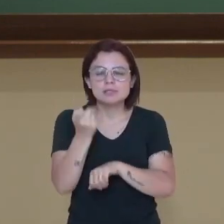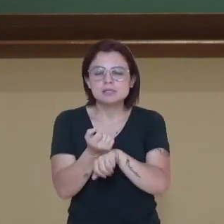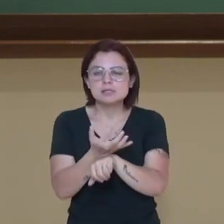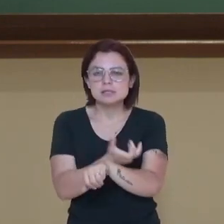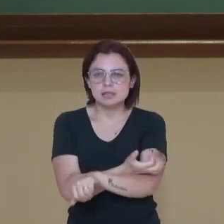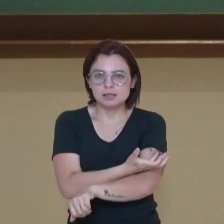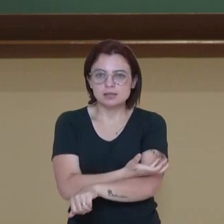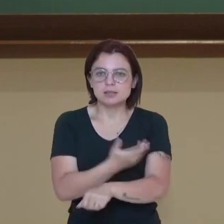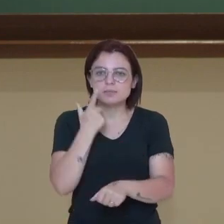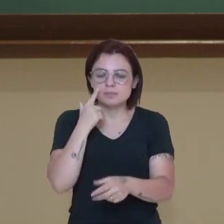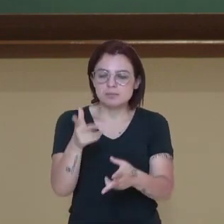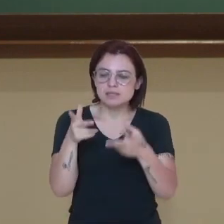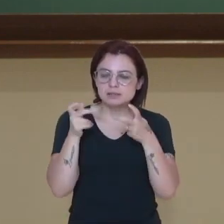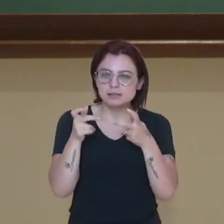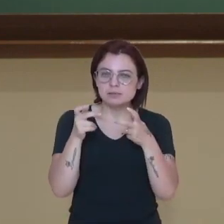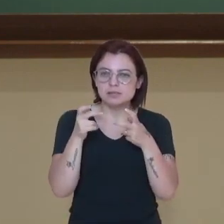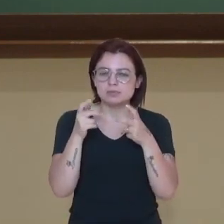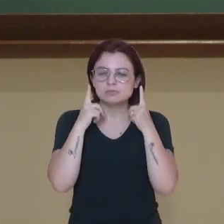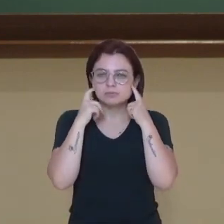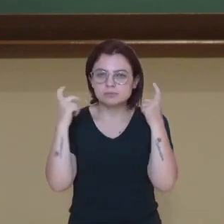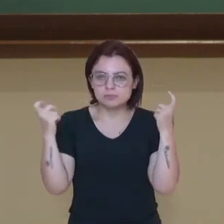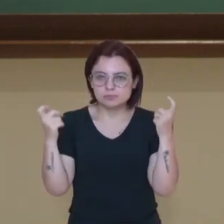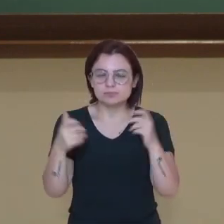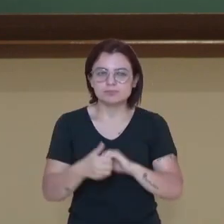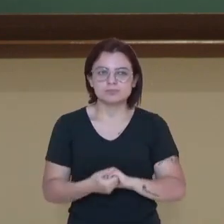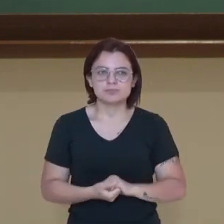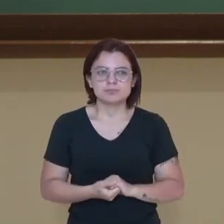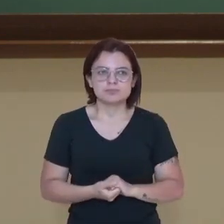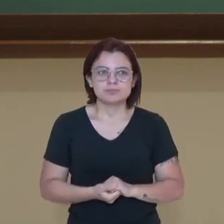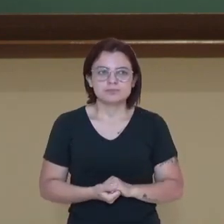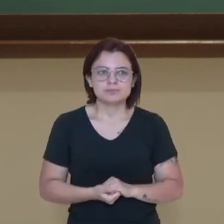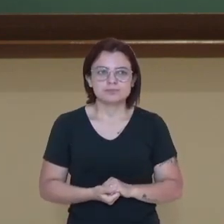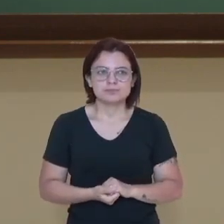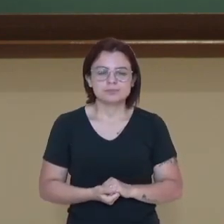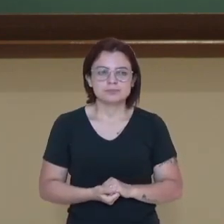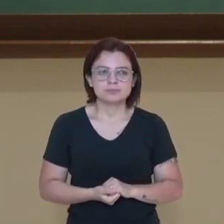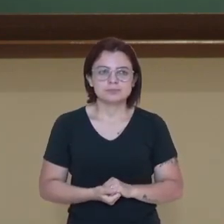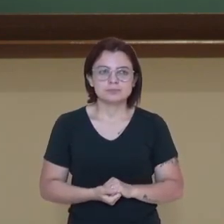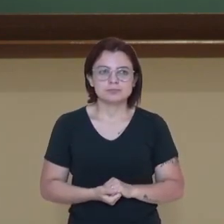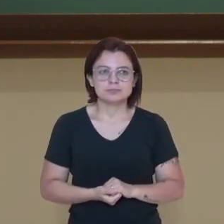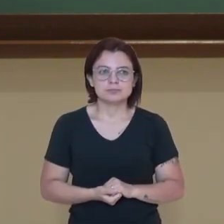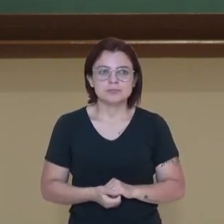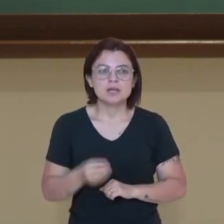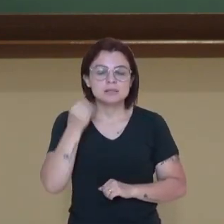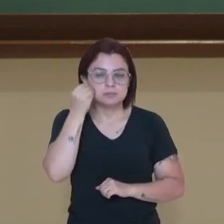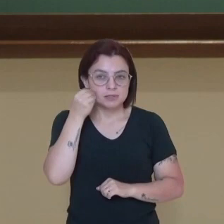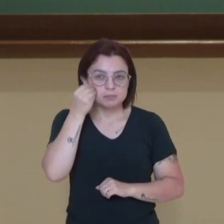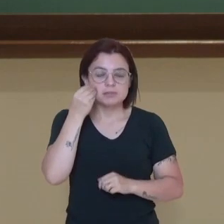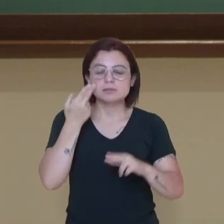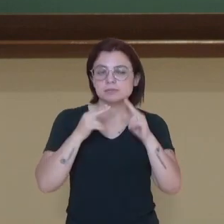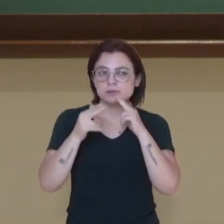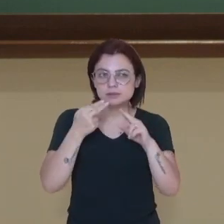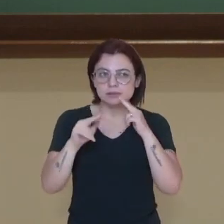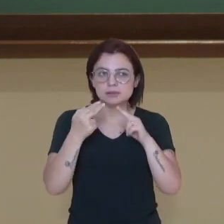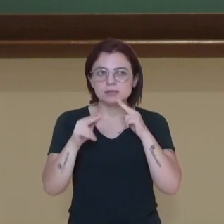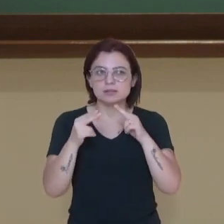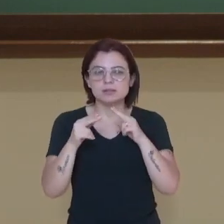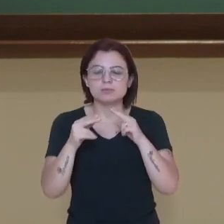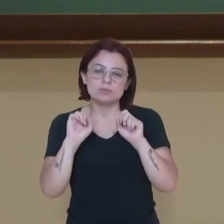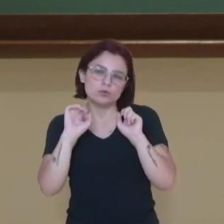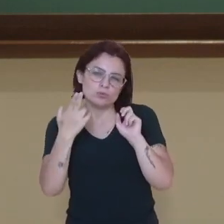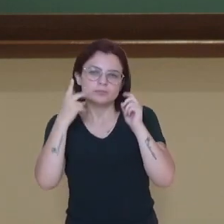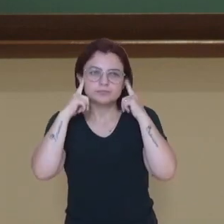sensações, percepções sonoras aos nossos ouvidos. A experimentação musical ou